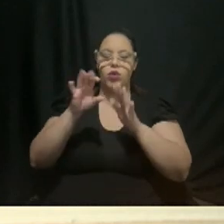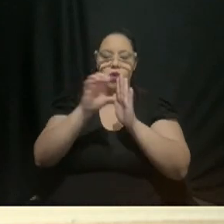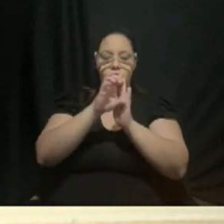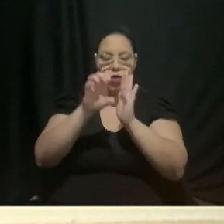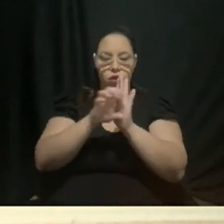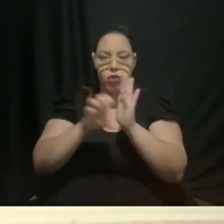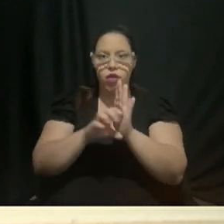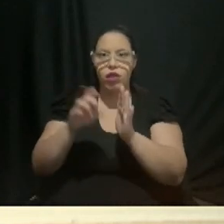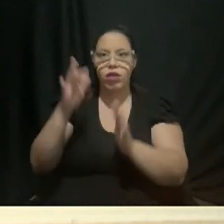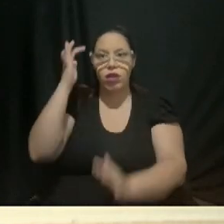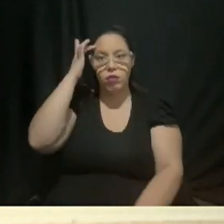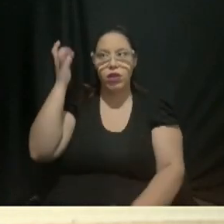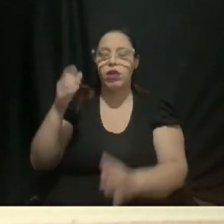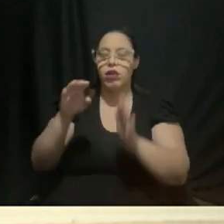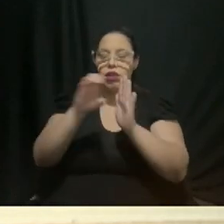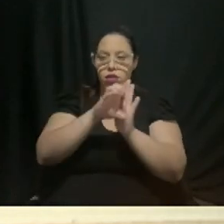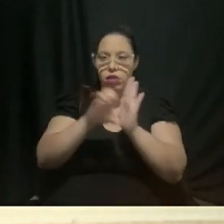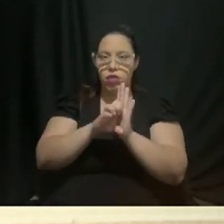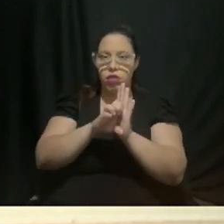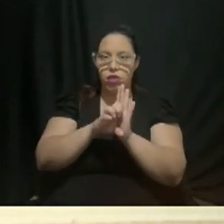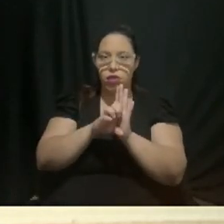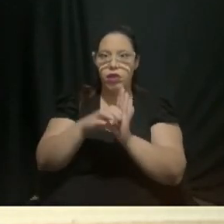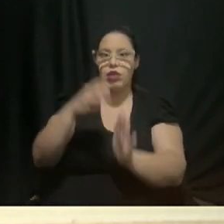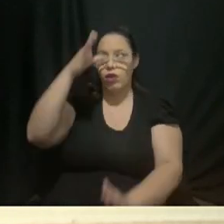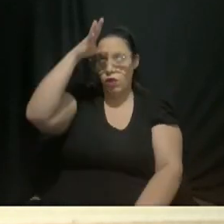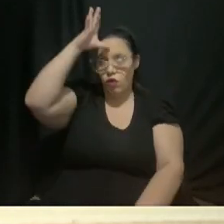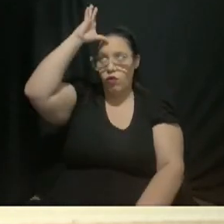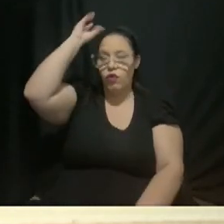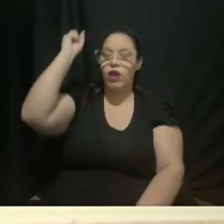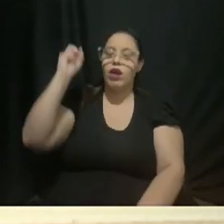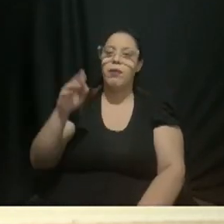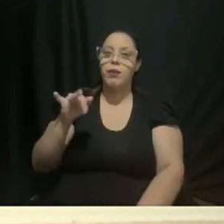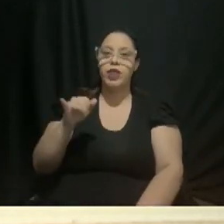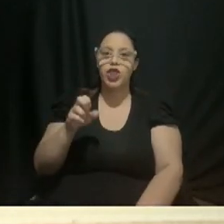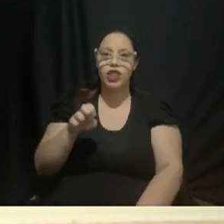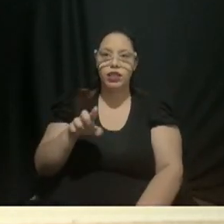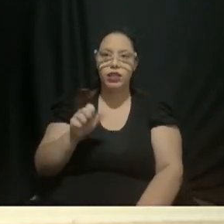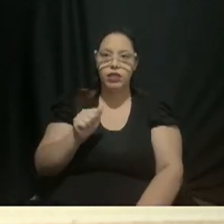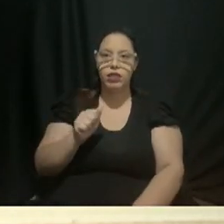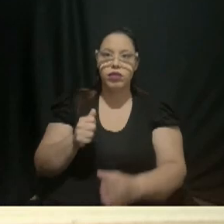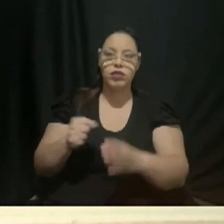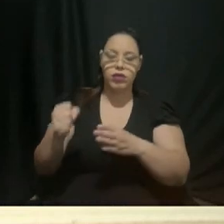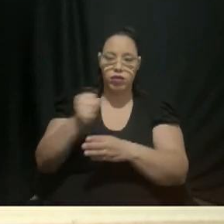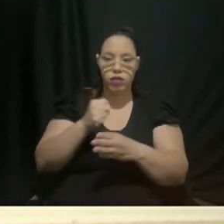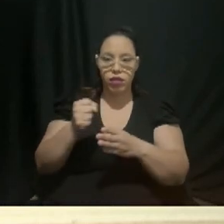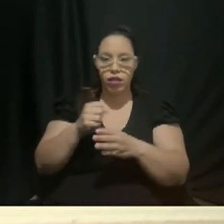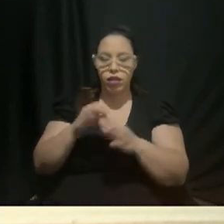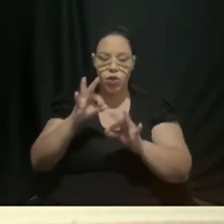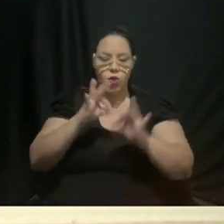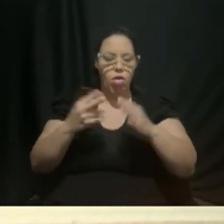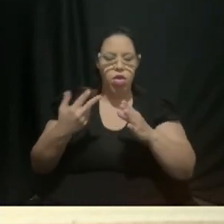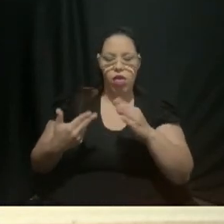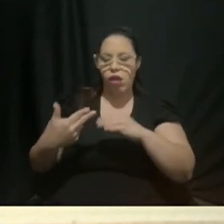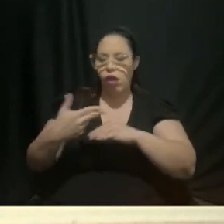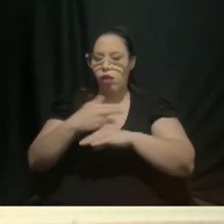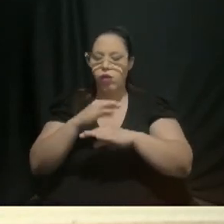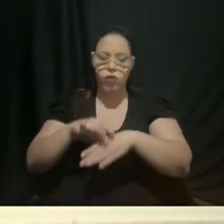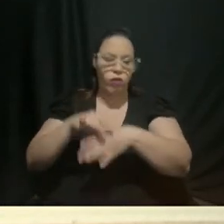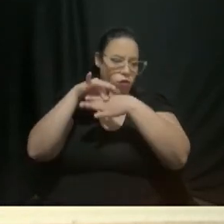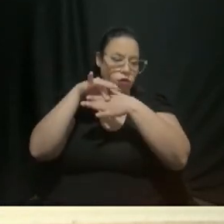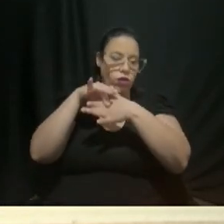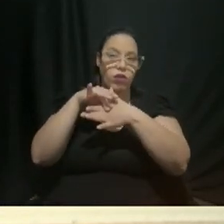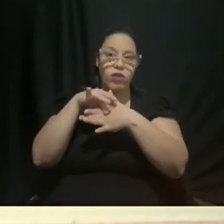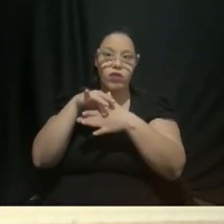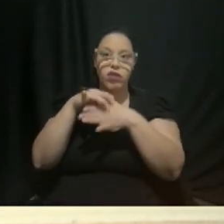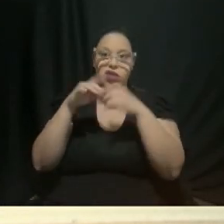cardápio vai ser frango à parmegiana. Uau! Aí a gente já prepara, já faz os cortes das carnes, né, tudo isso, né? Trabalha um dia antes,